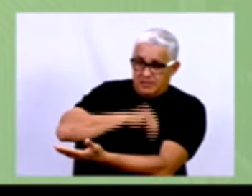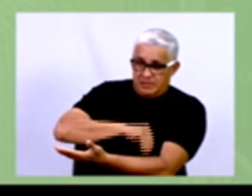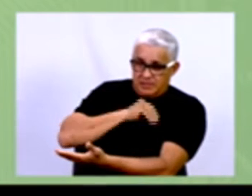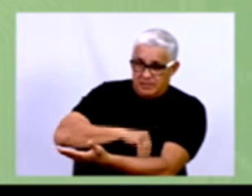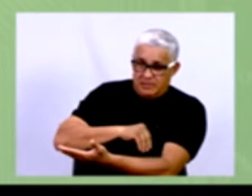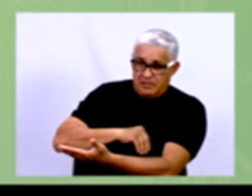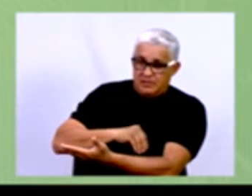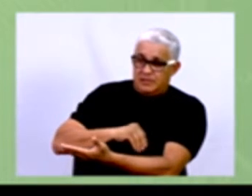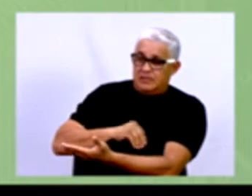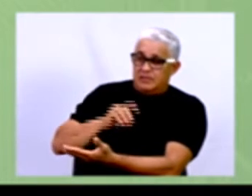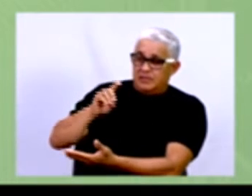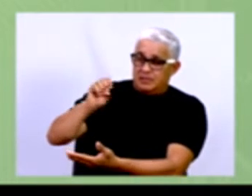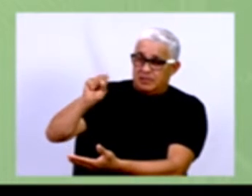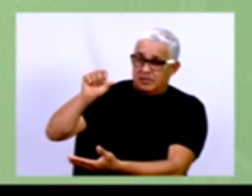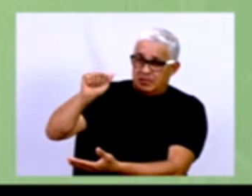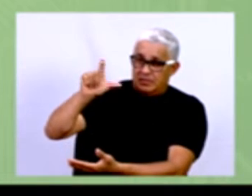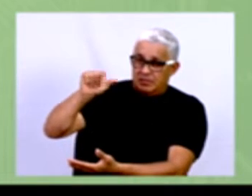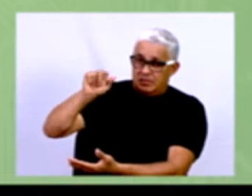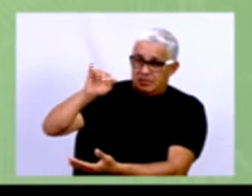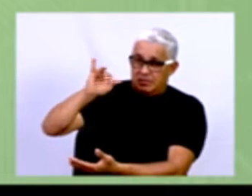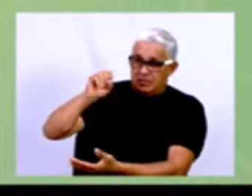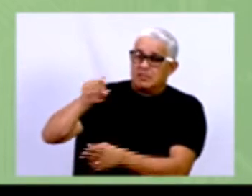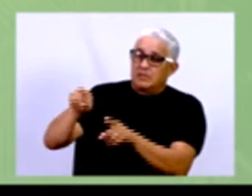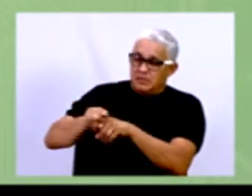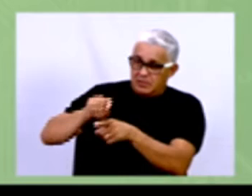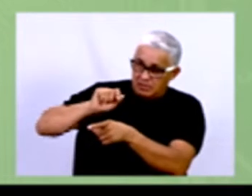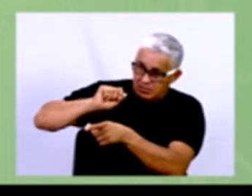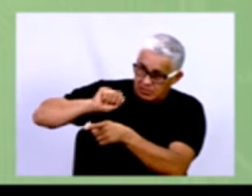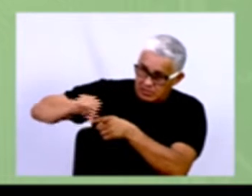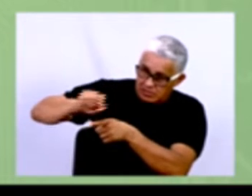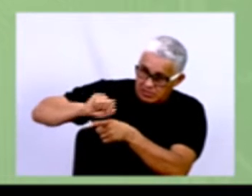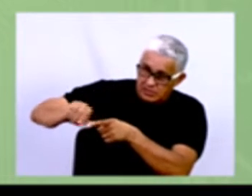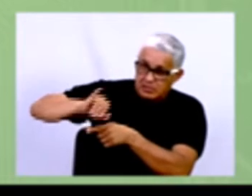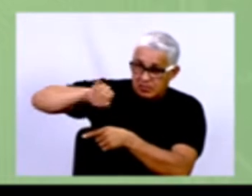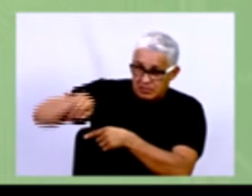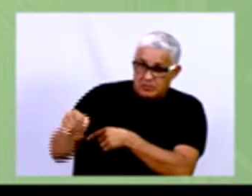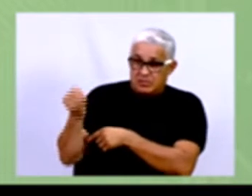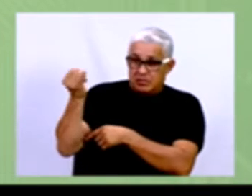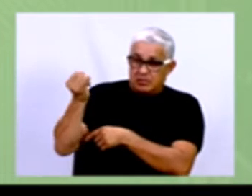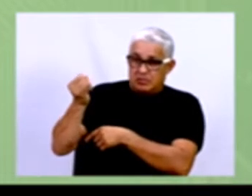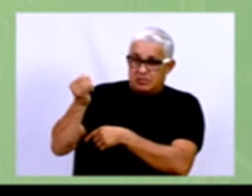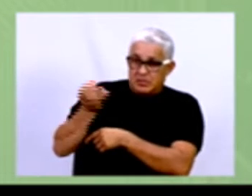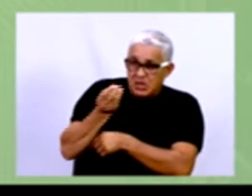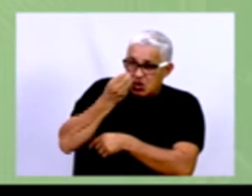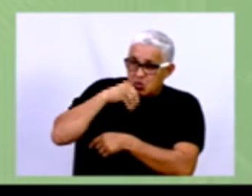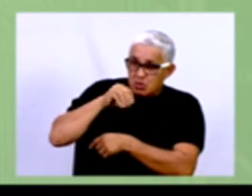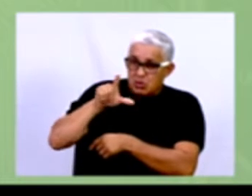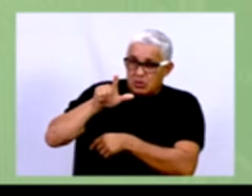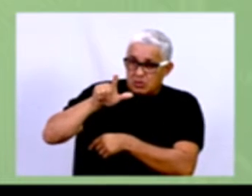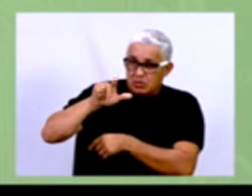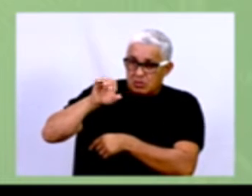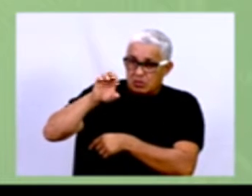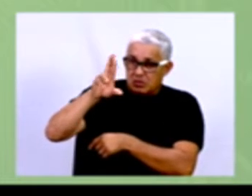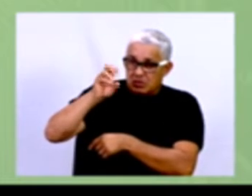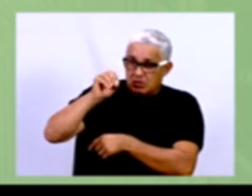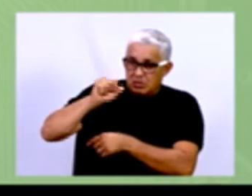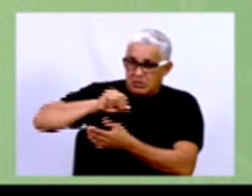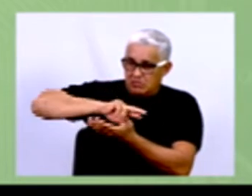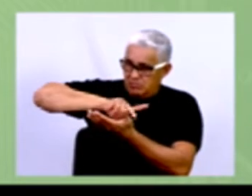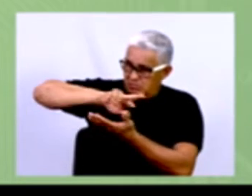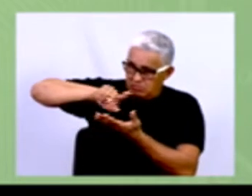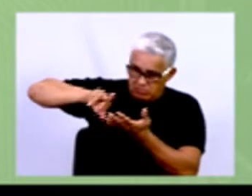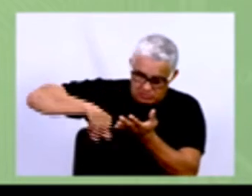forma de salários, aluguéis, juros, lucros, etc. Todo tipo